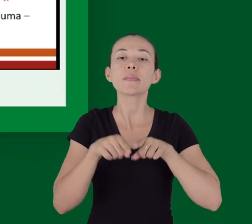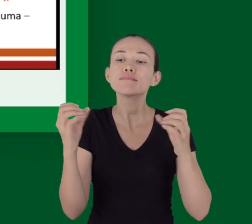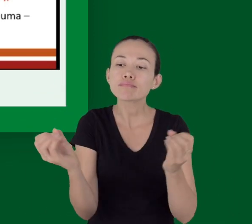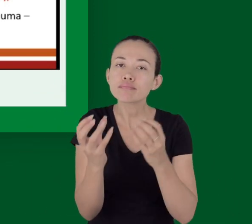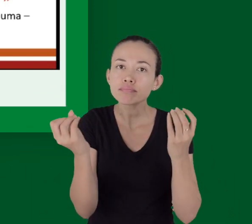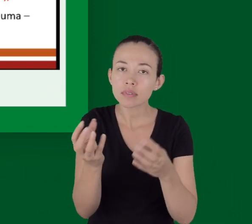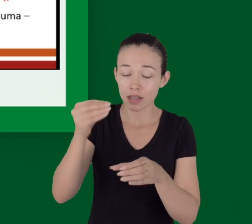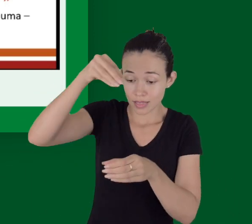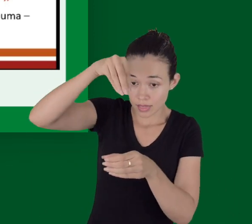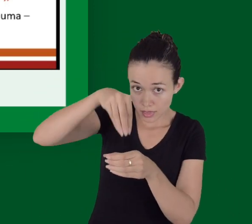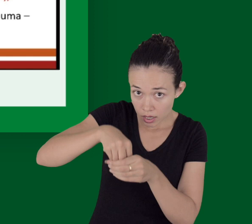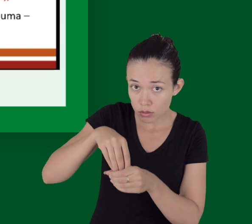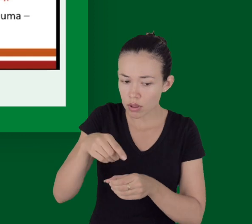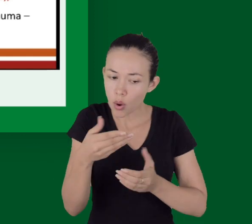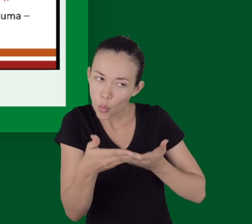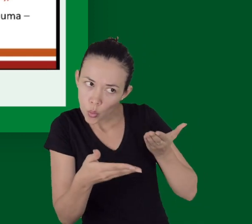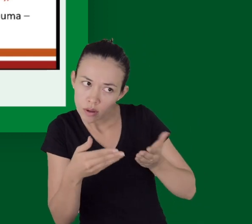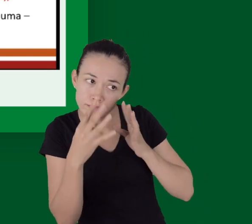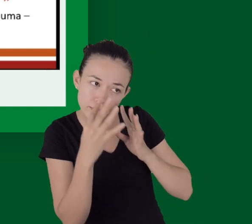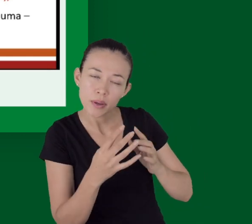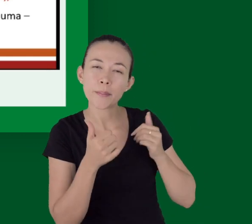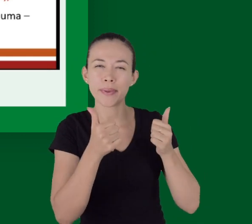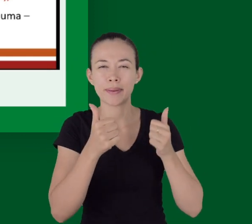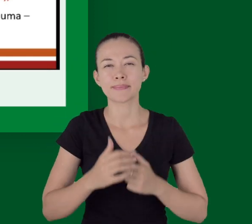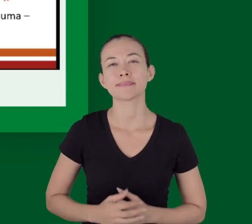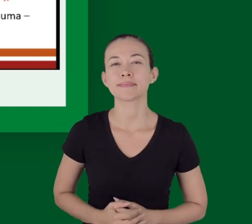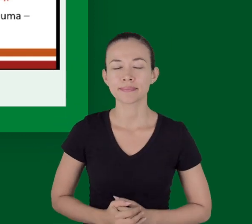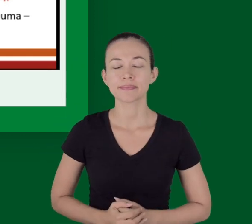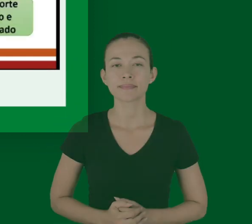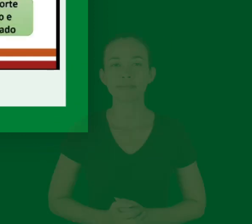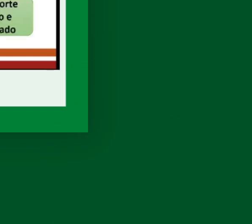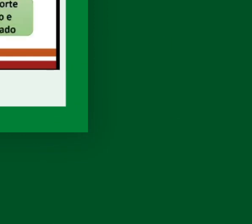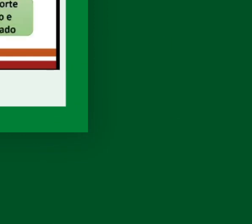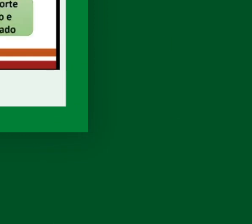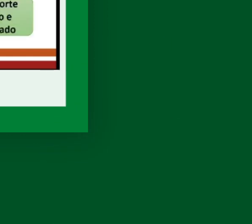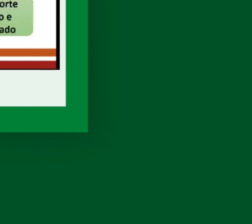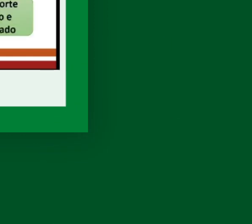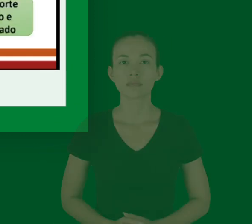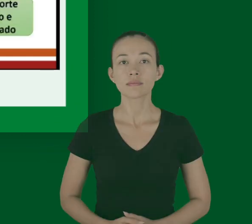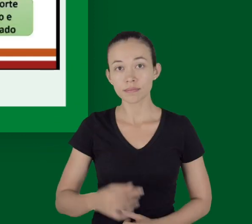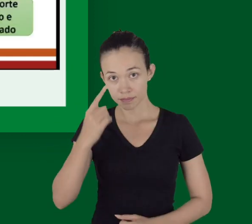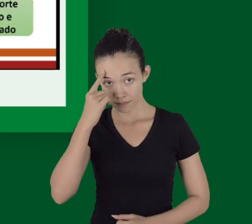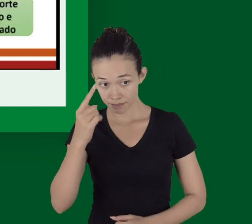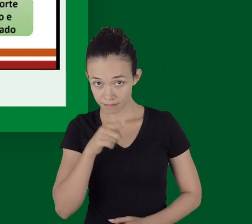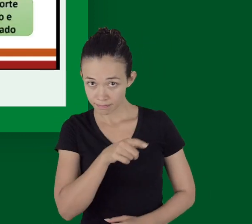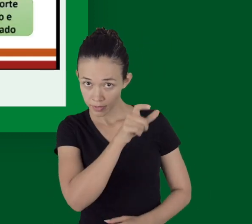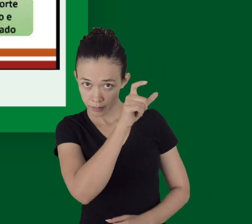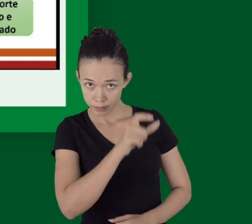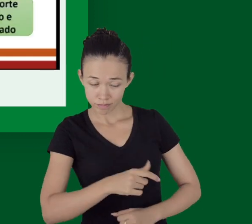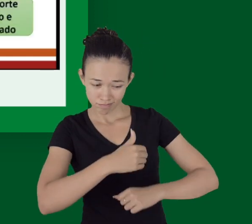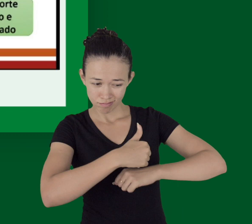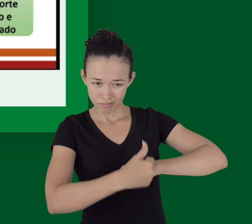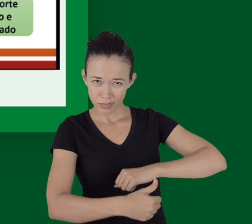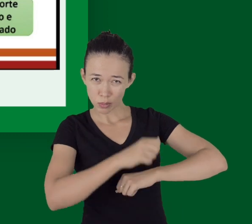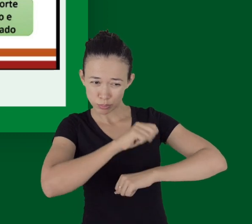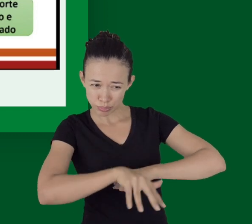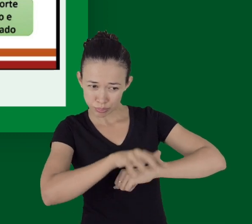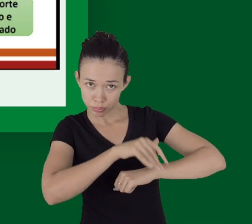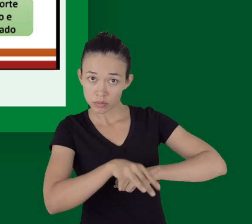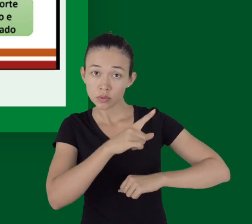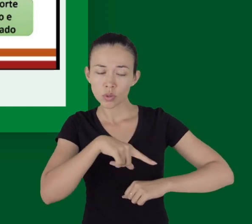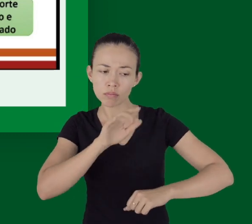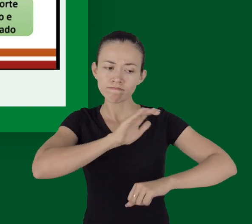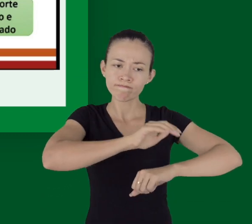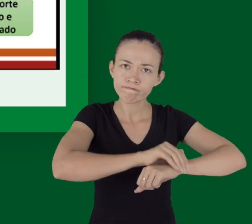cuidadoso, extremamente qualificado e para o local certo. Então, de modo geral, atenções importantes